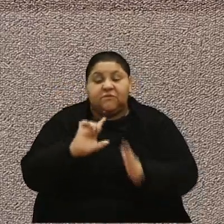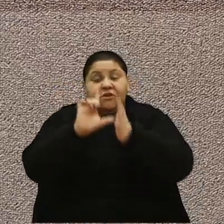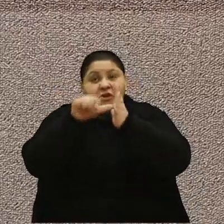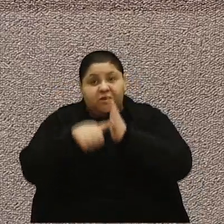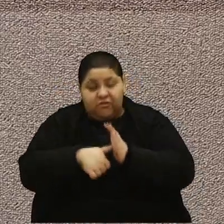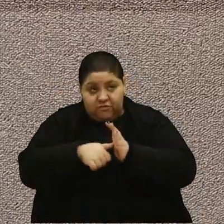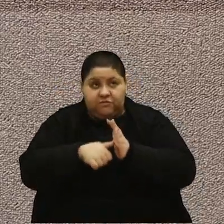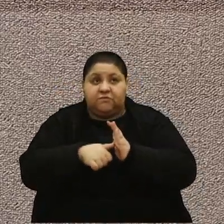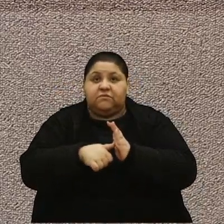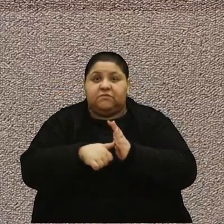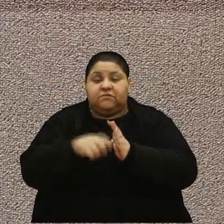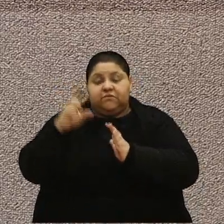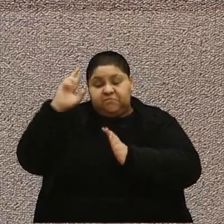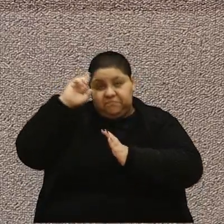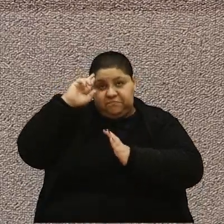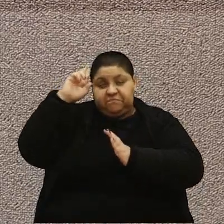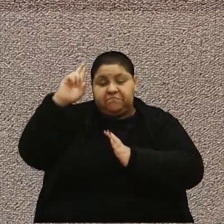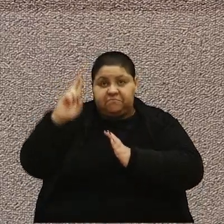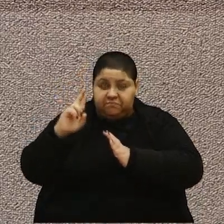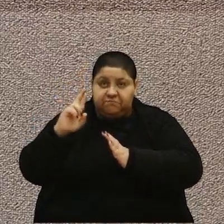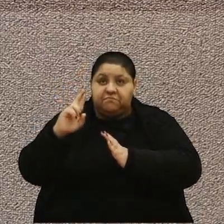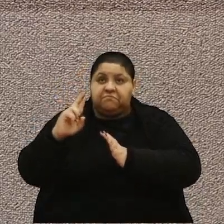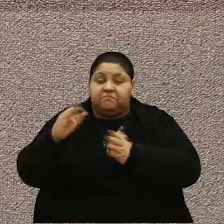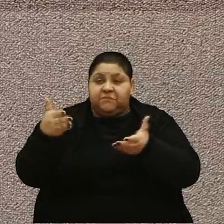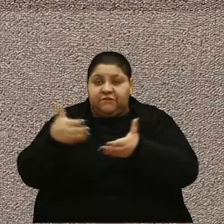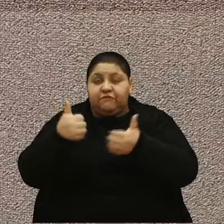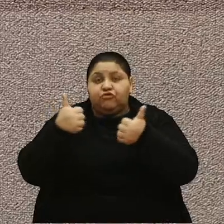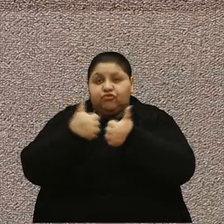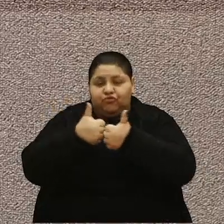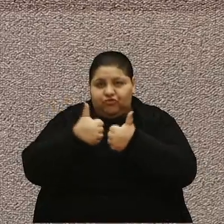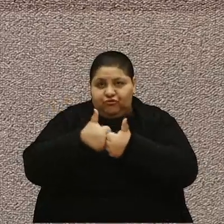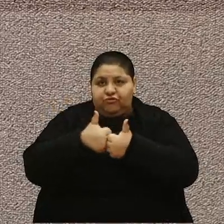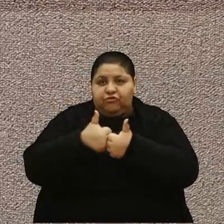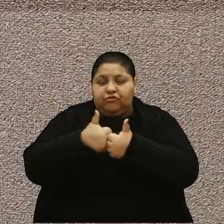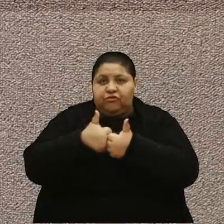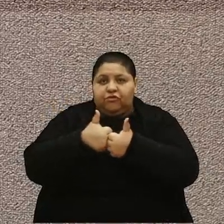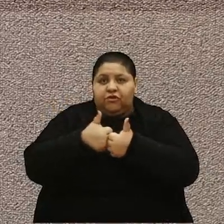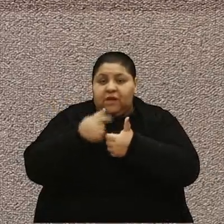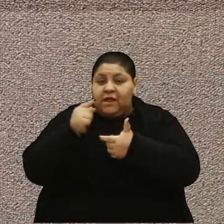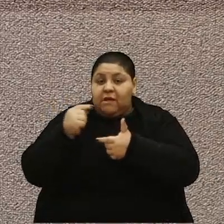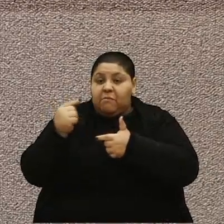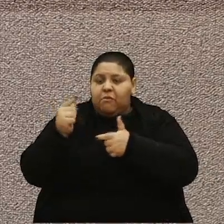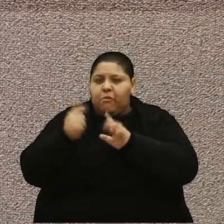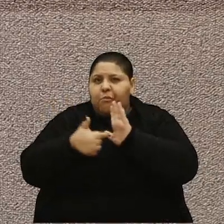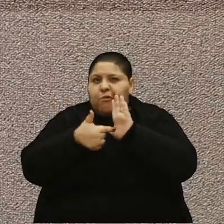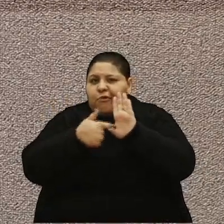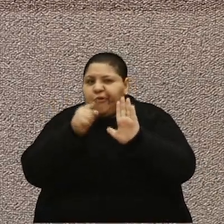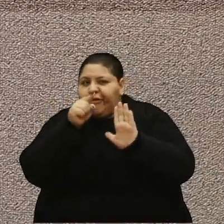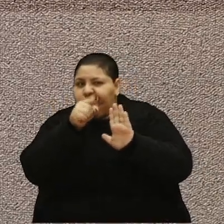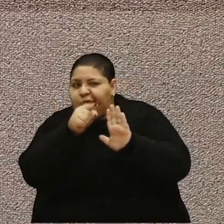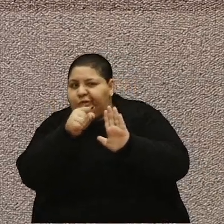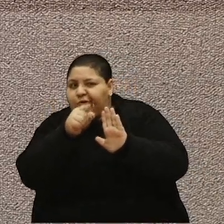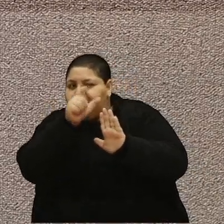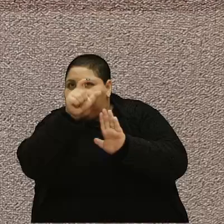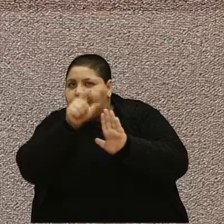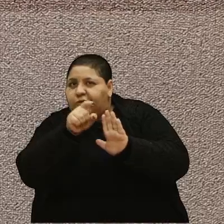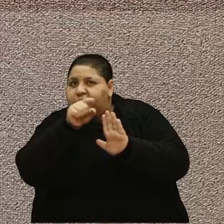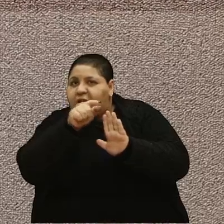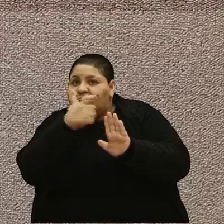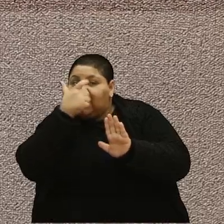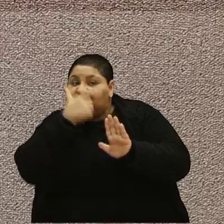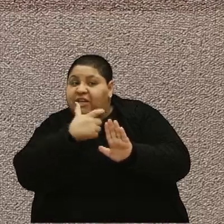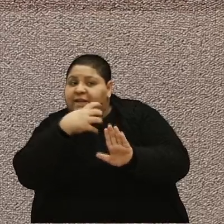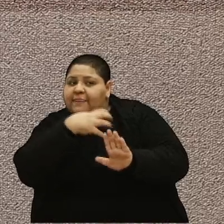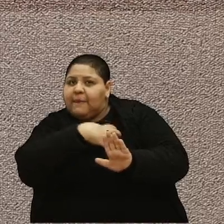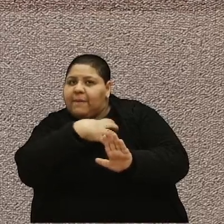com uma diretora que estava comigo, e aí ela me apontou, disse assim, aquele lá, daí o rapaz lá, eu pensei que ele era da Bahia.